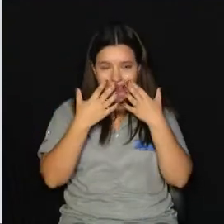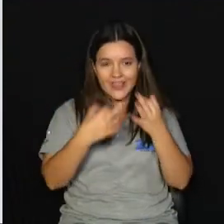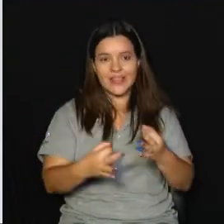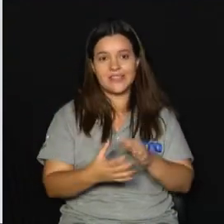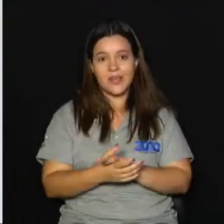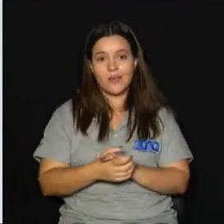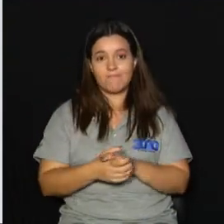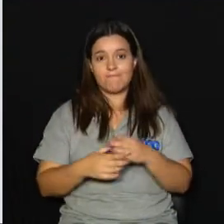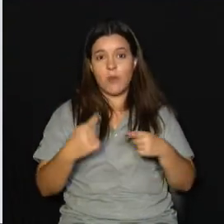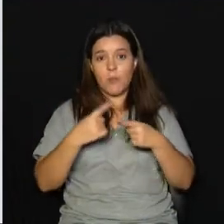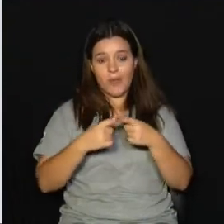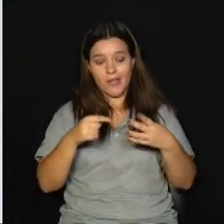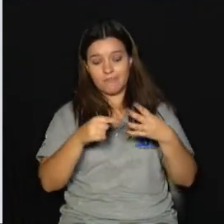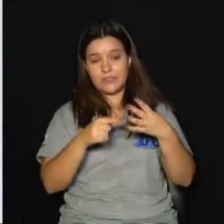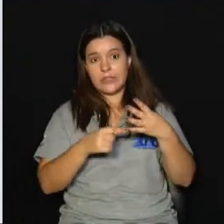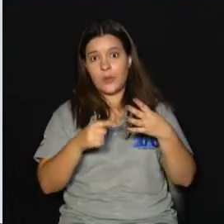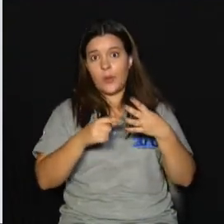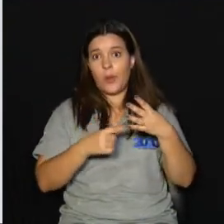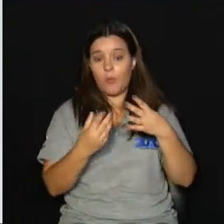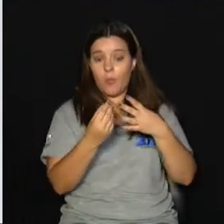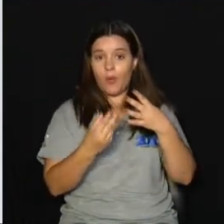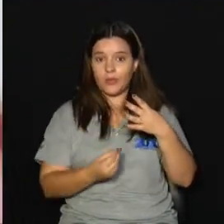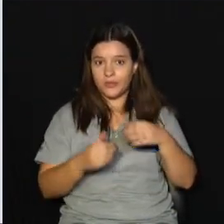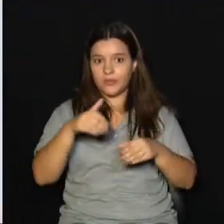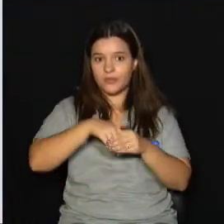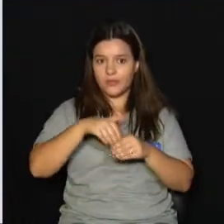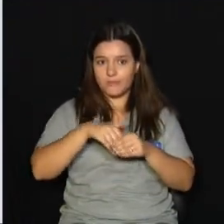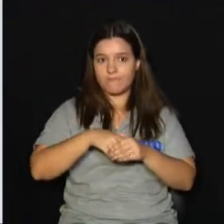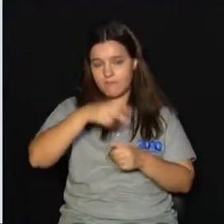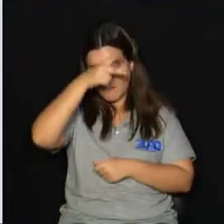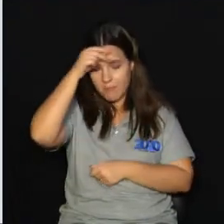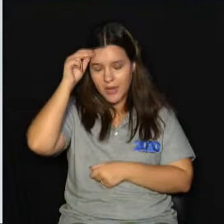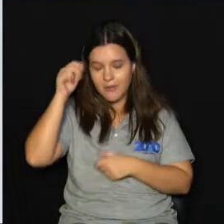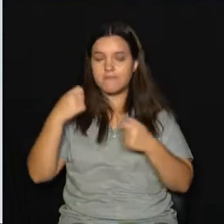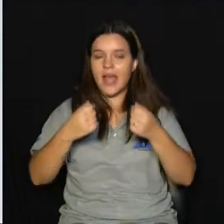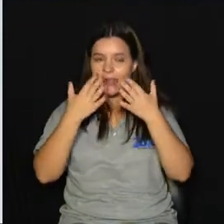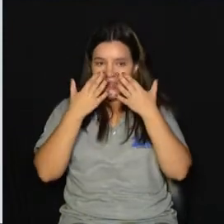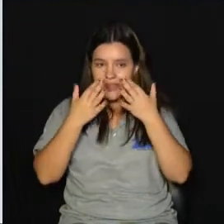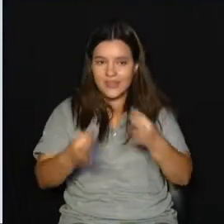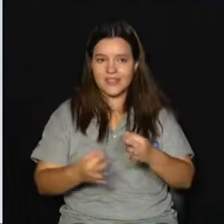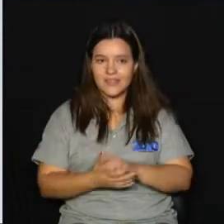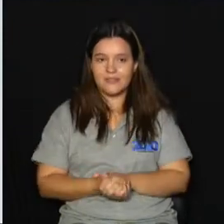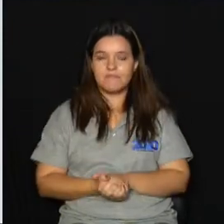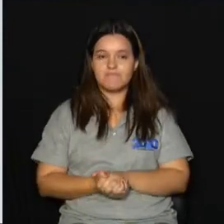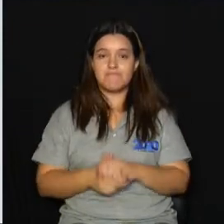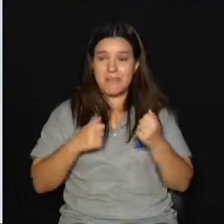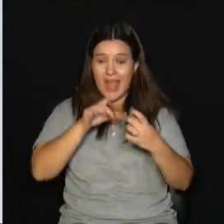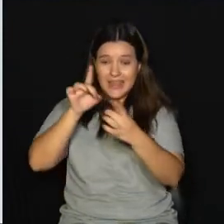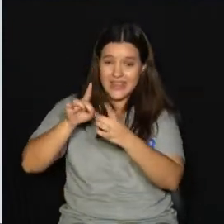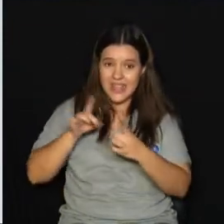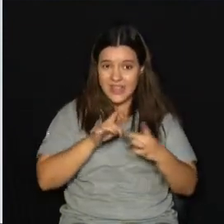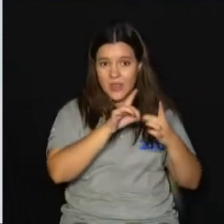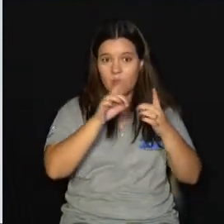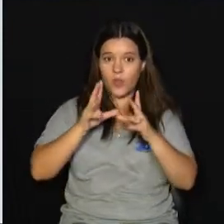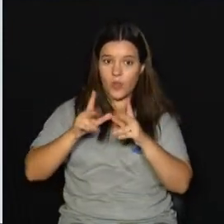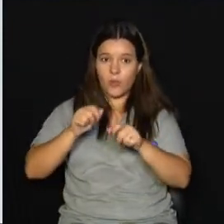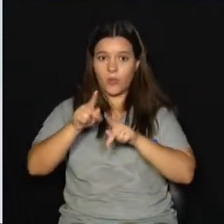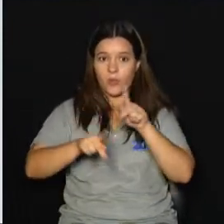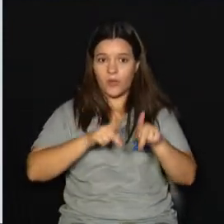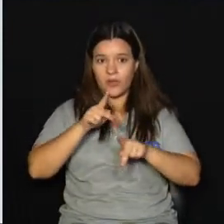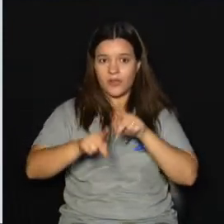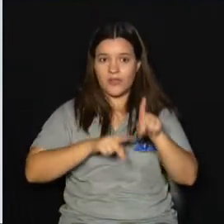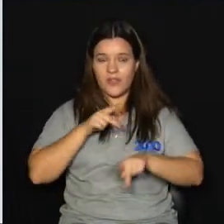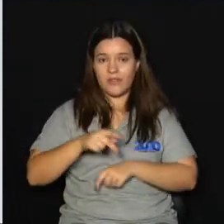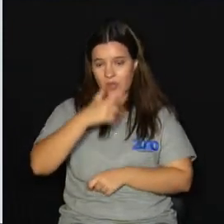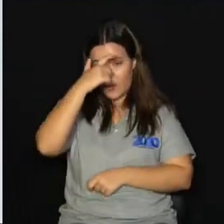porque são demandas, e o prefeito tem que olhar para essas demandas, ele tem que atender essa população. Ele não